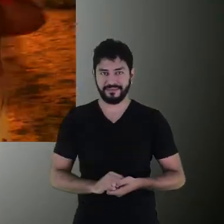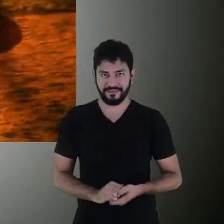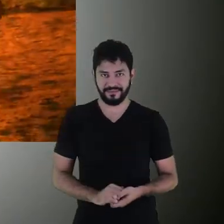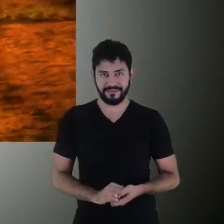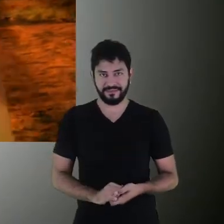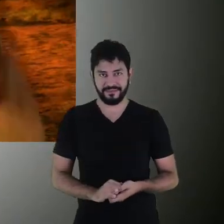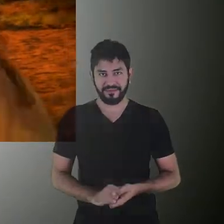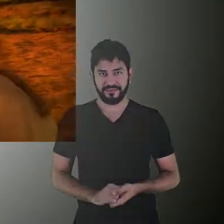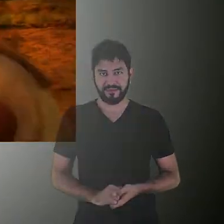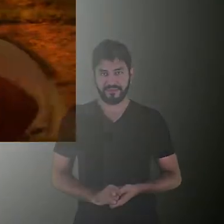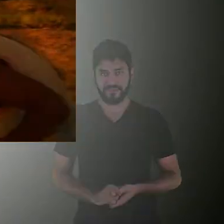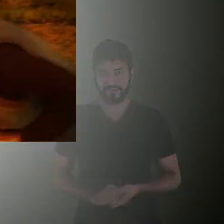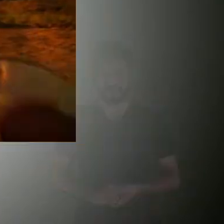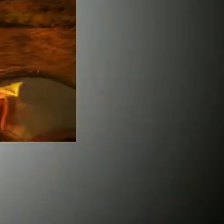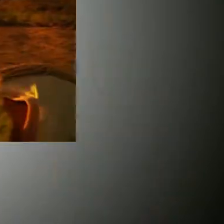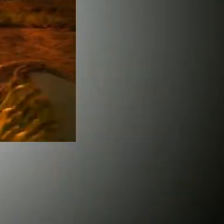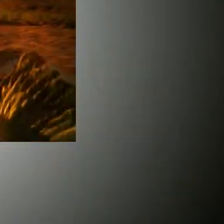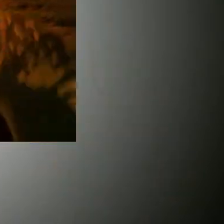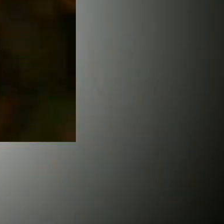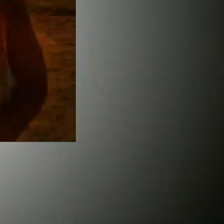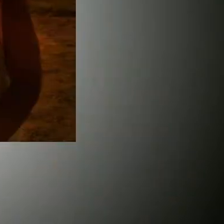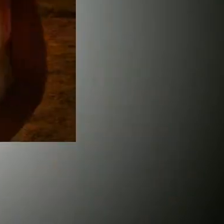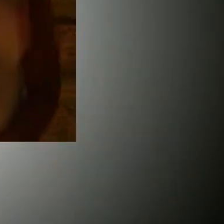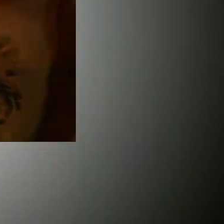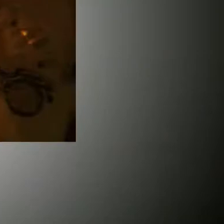jak to je.